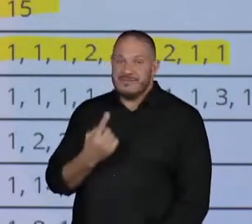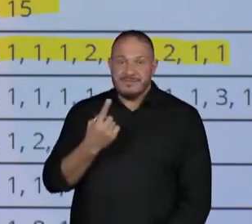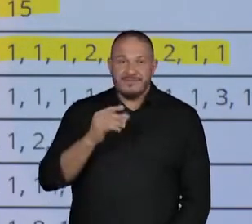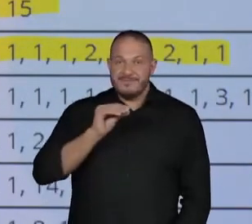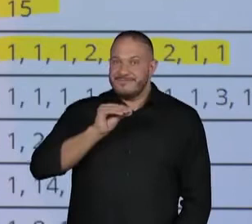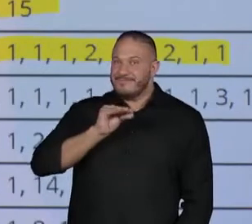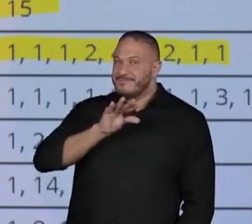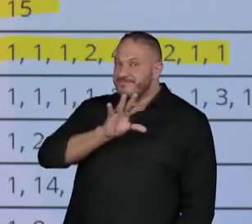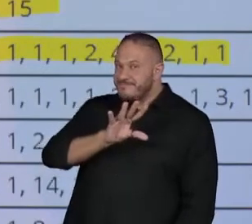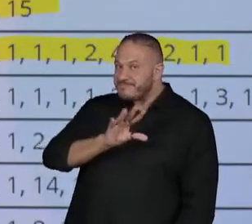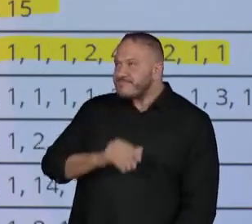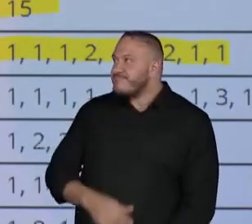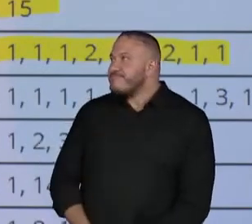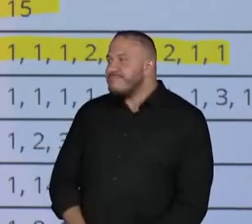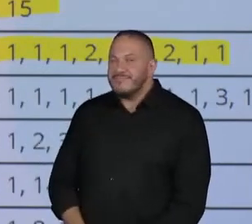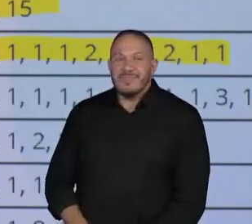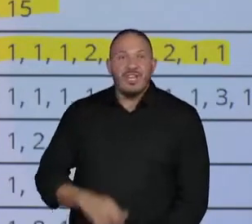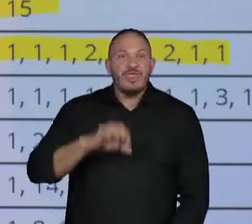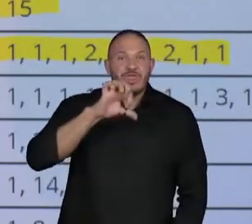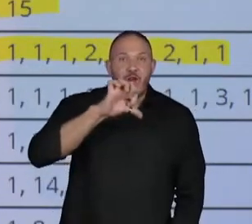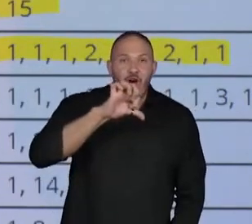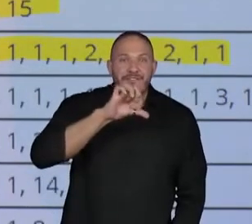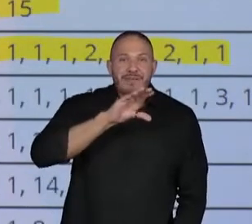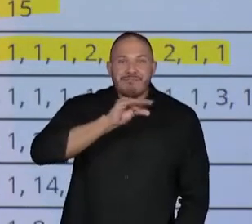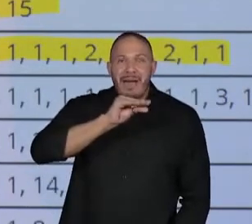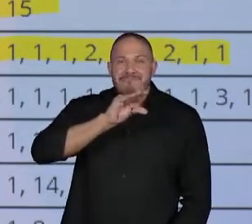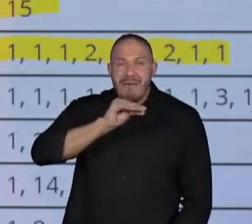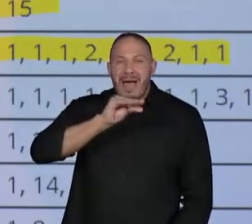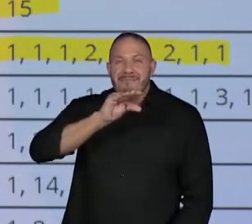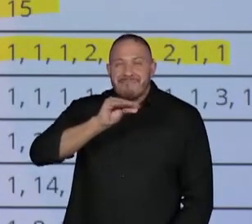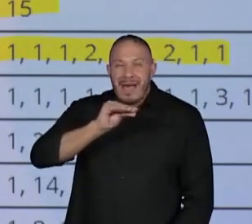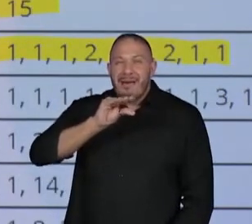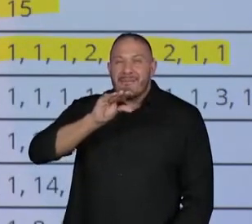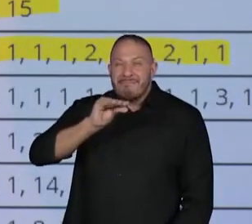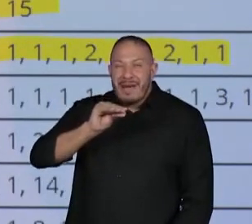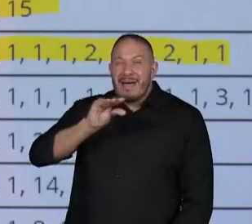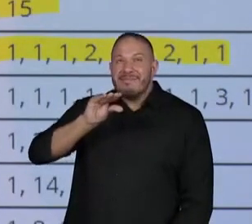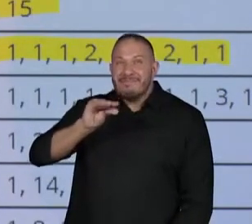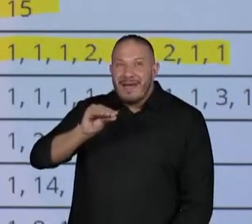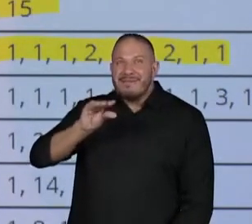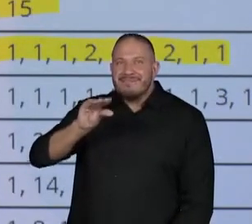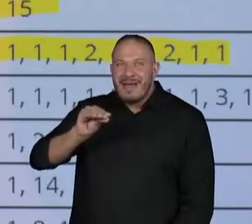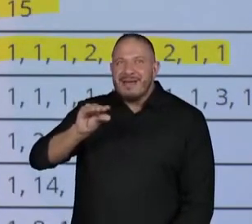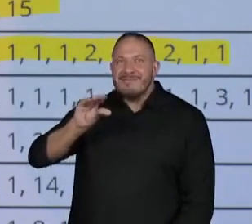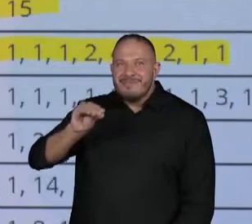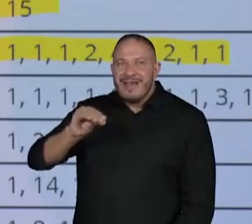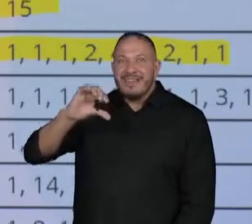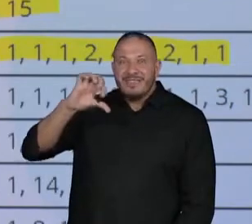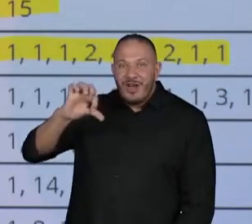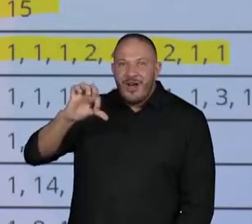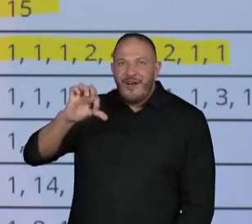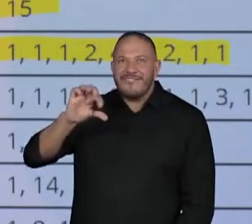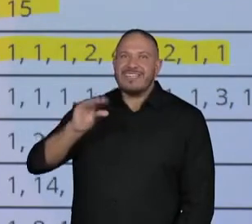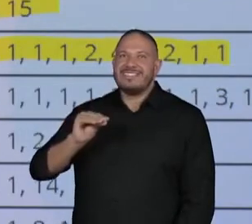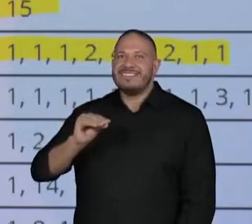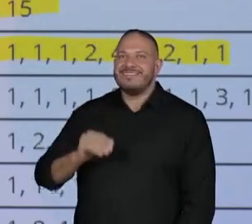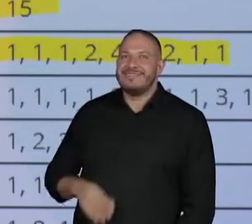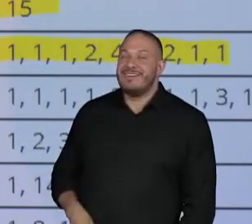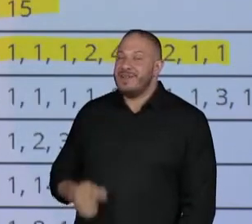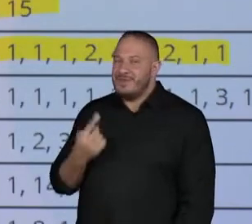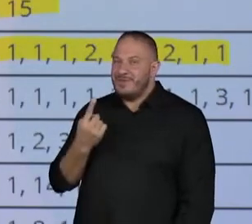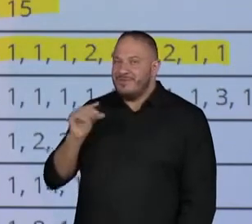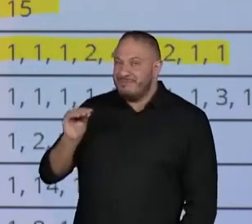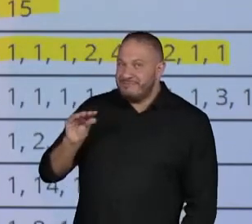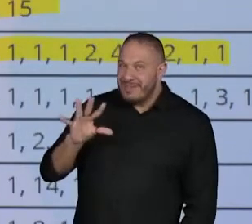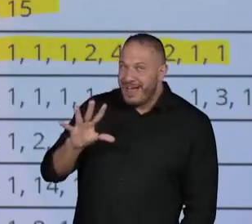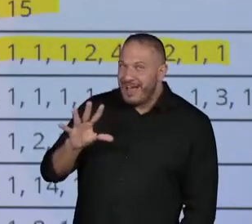ligado. 9 desligados. 1, 2, 3, 4, 5, 6, 7, 8, 9. 1